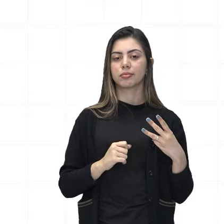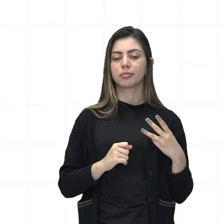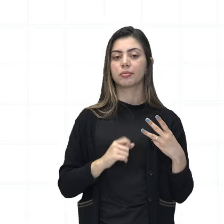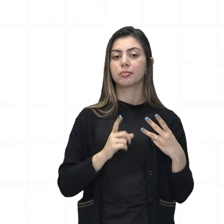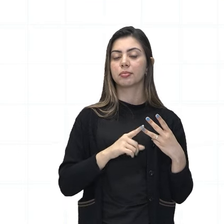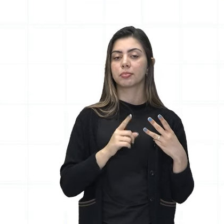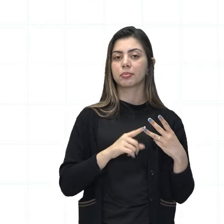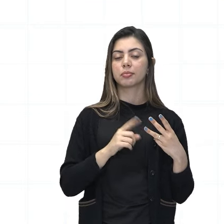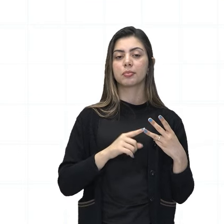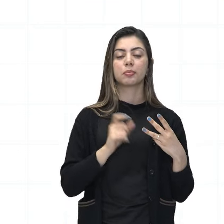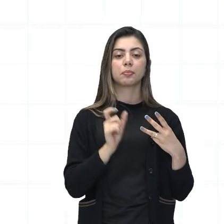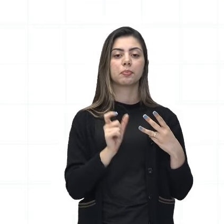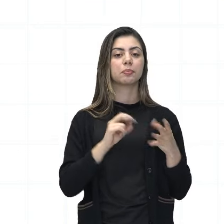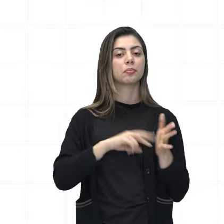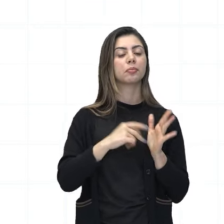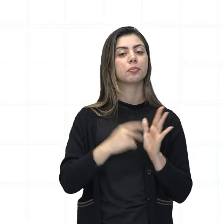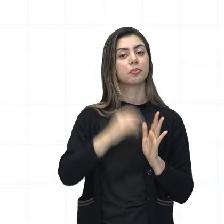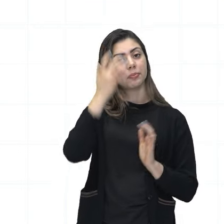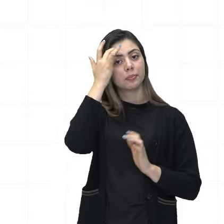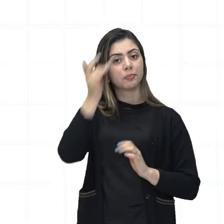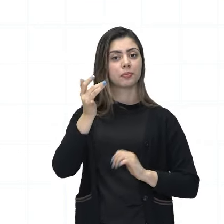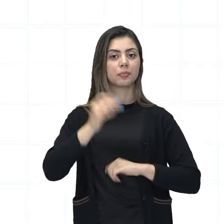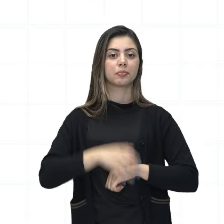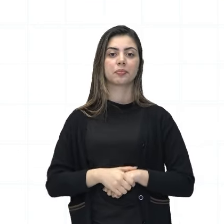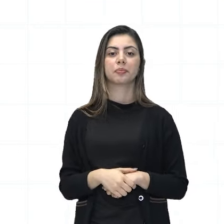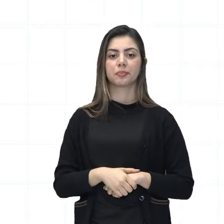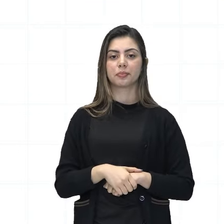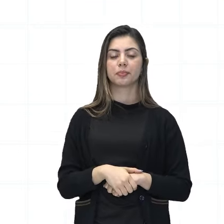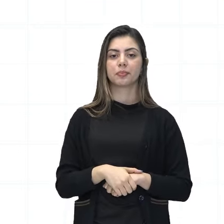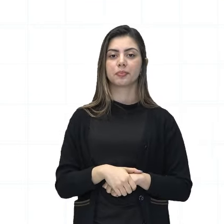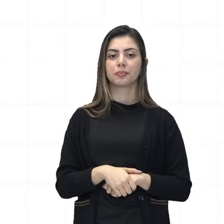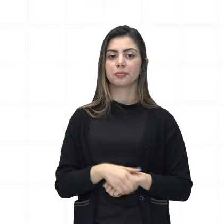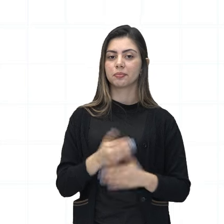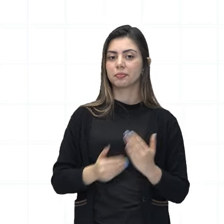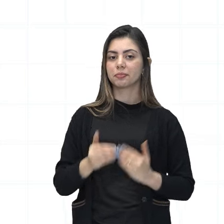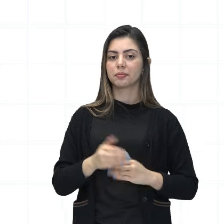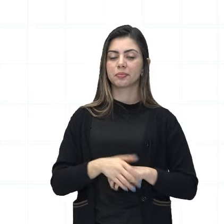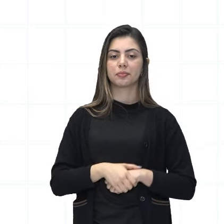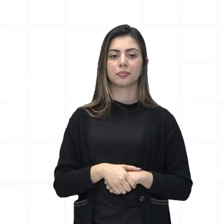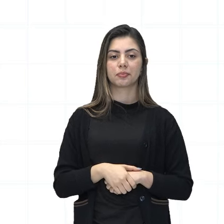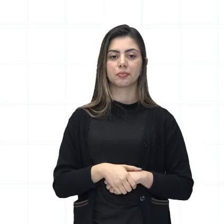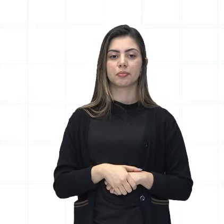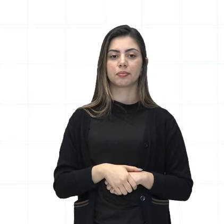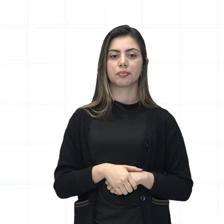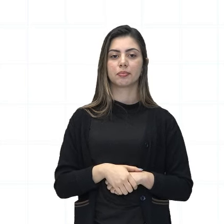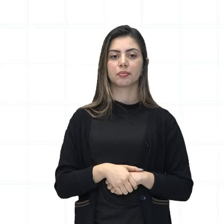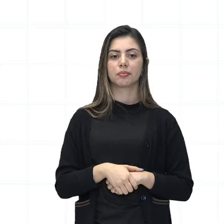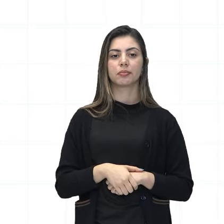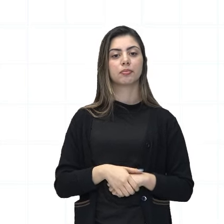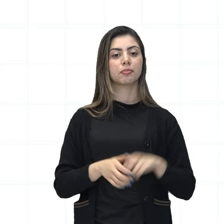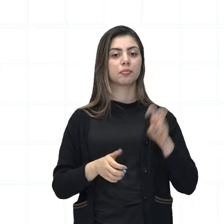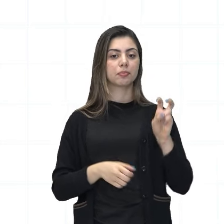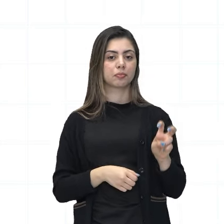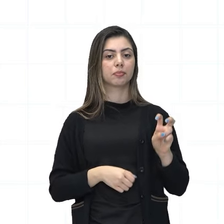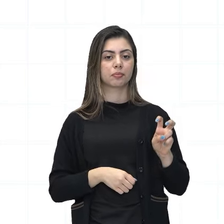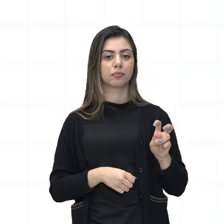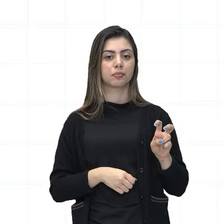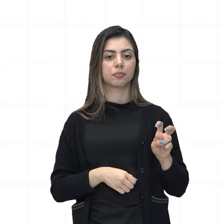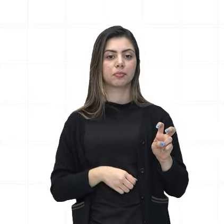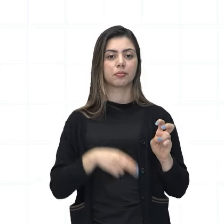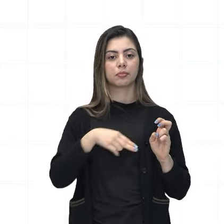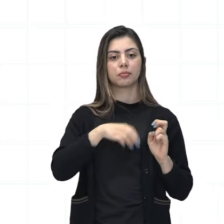Então, essa palavra significa amanhã. Continuando, nós temos next